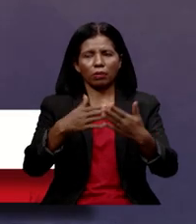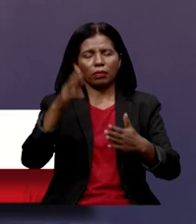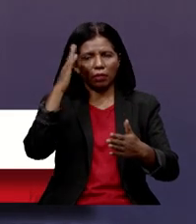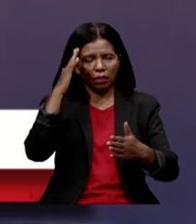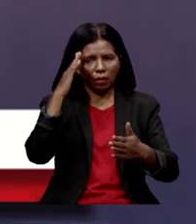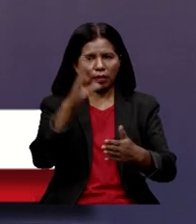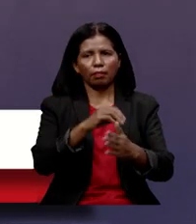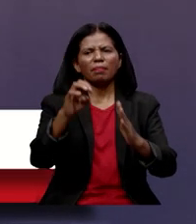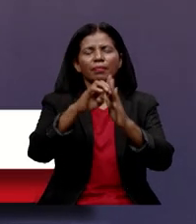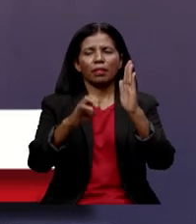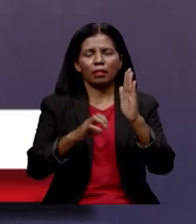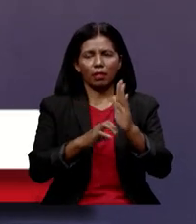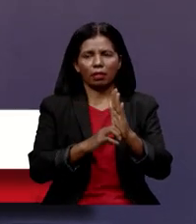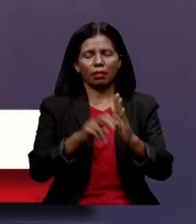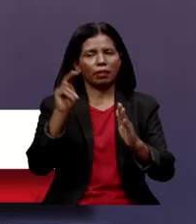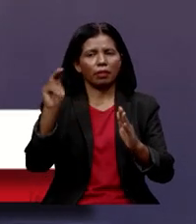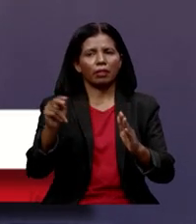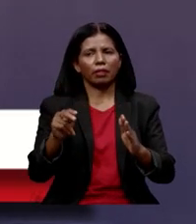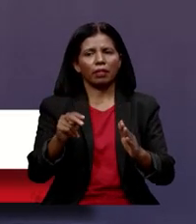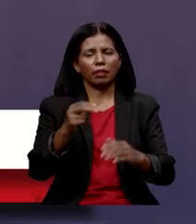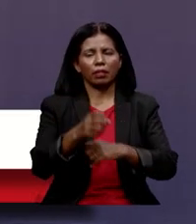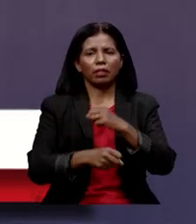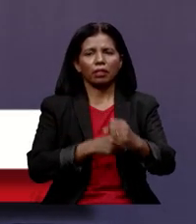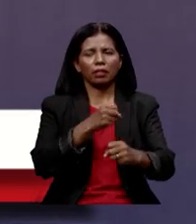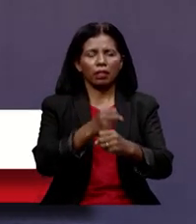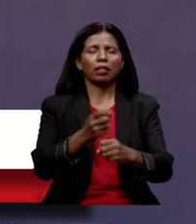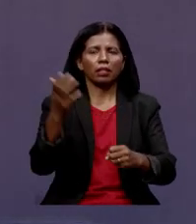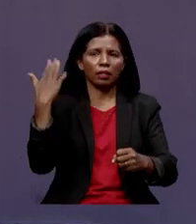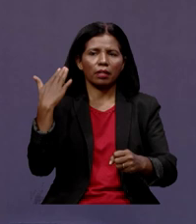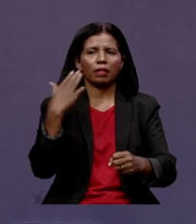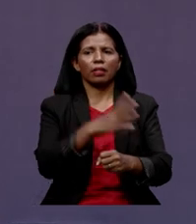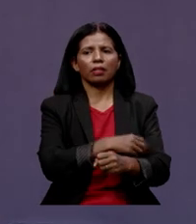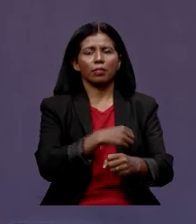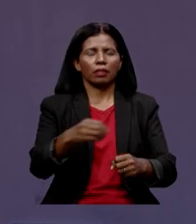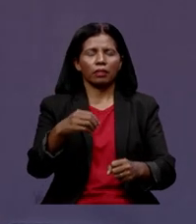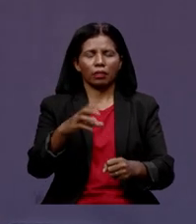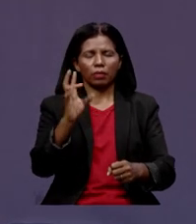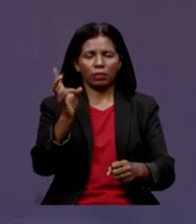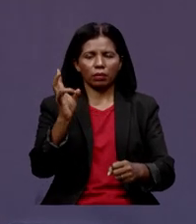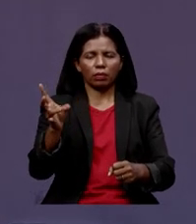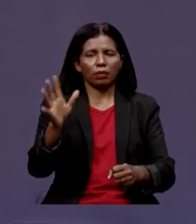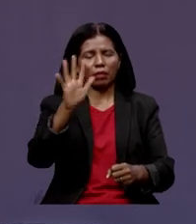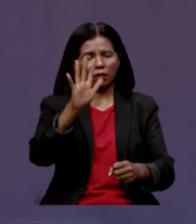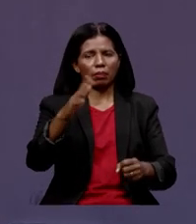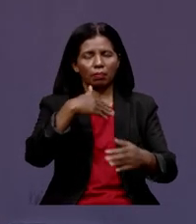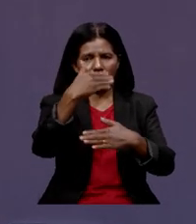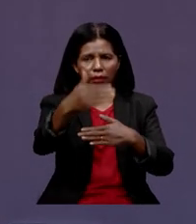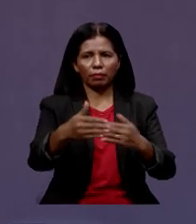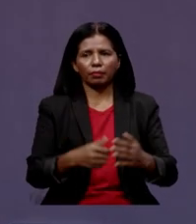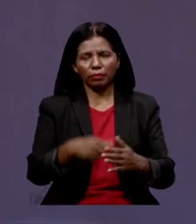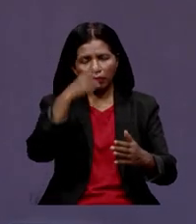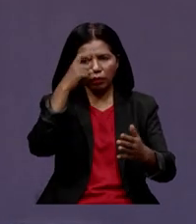200 tal mil mortos, e metina em Sira Raú, os 75 mai, foi, também